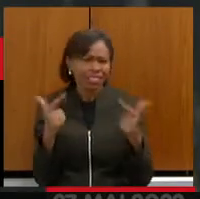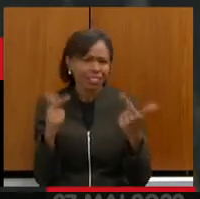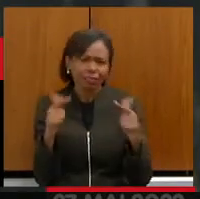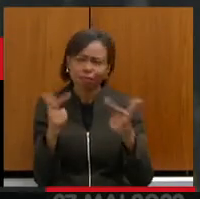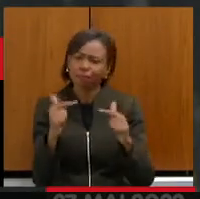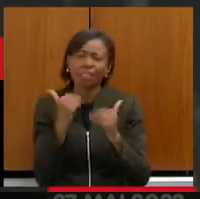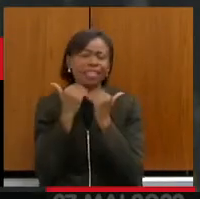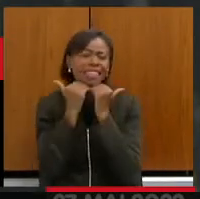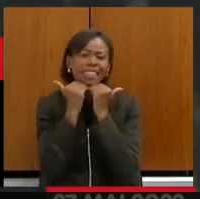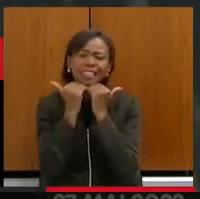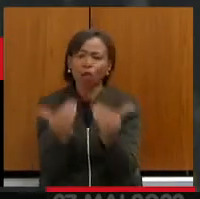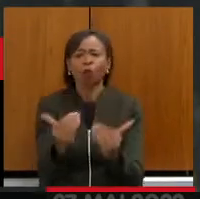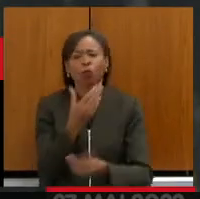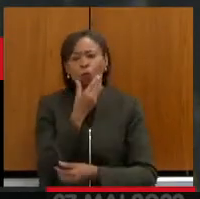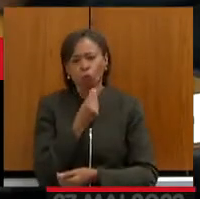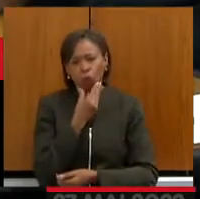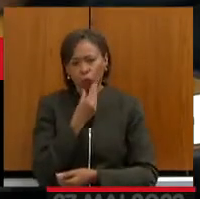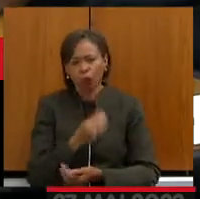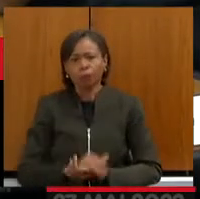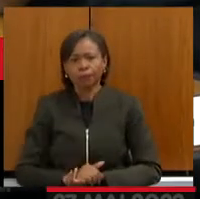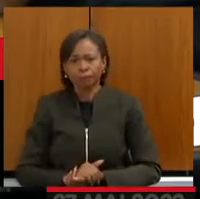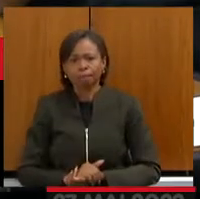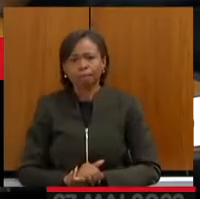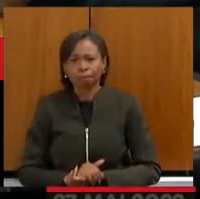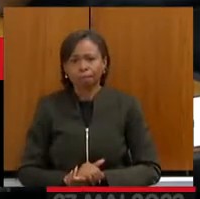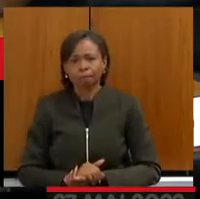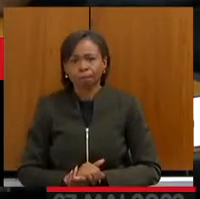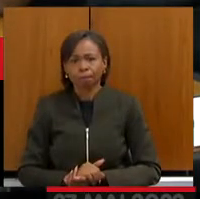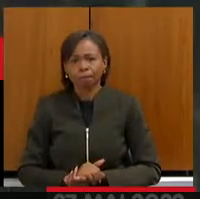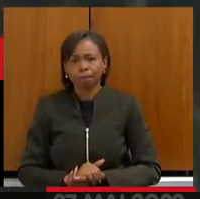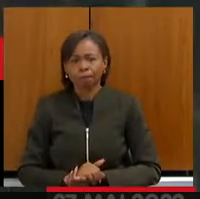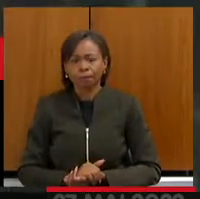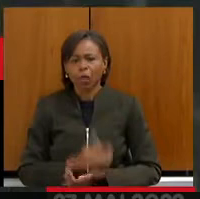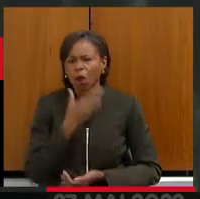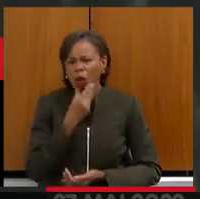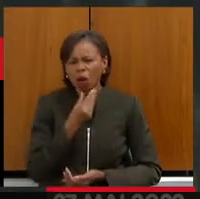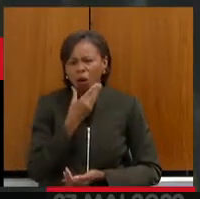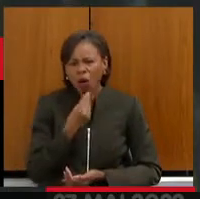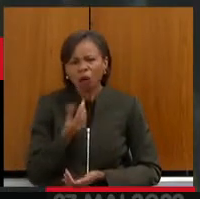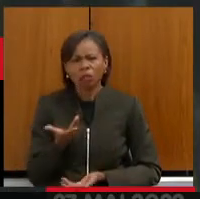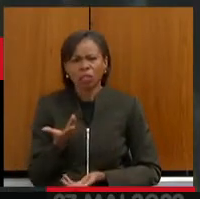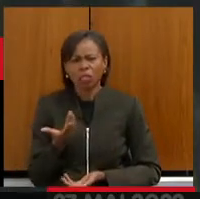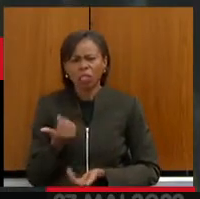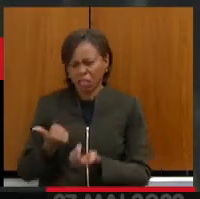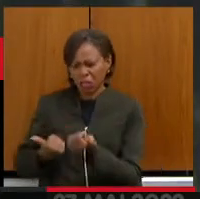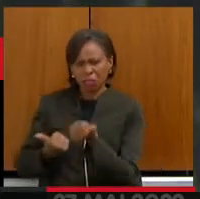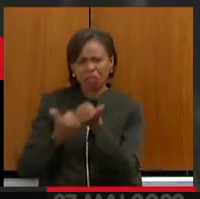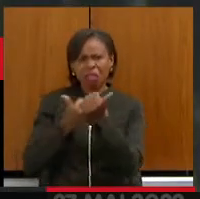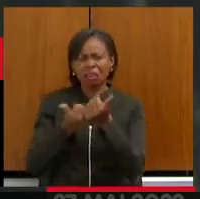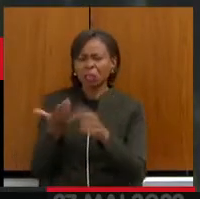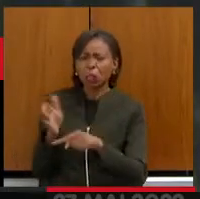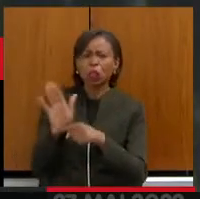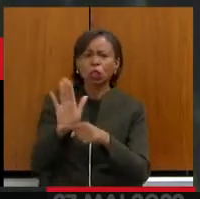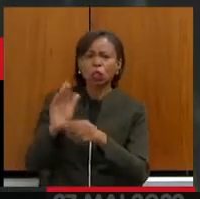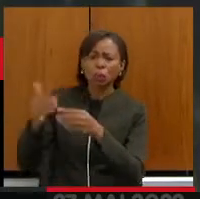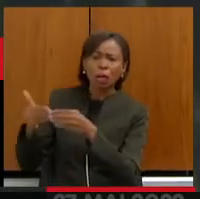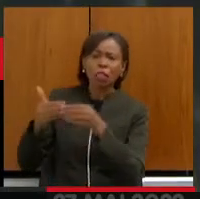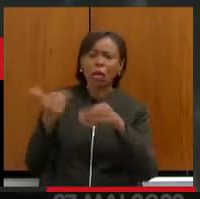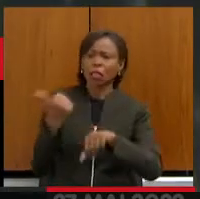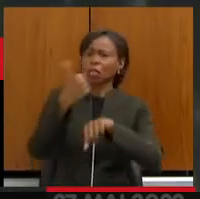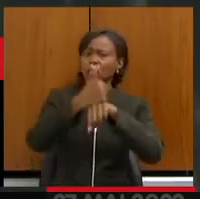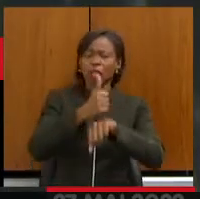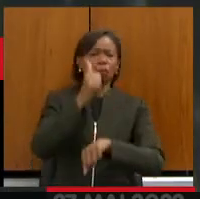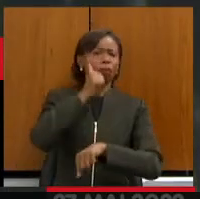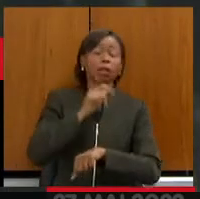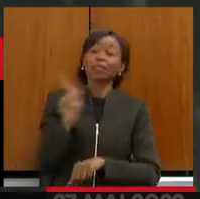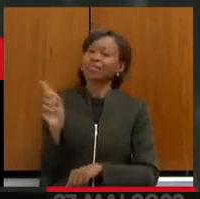homem que nos traz aos espaços em que nós estamos é a luta